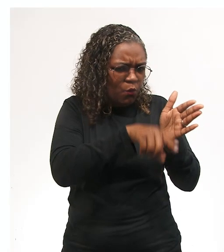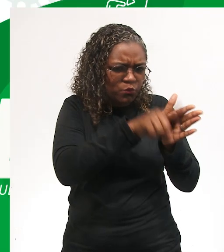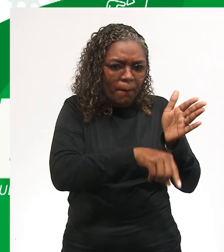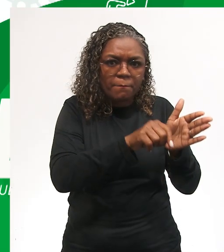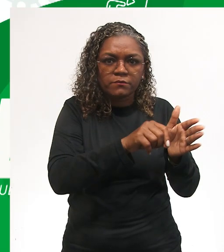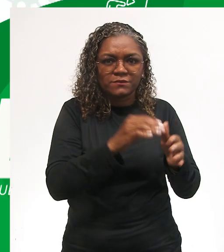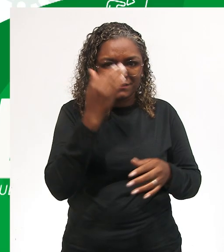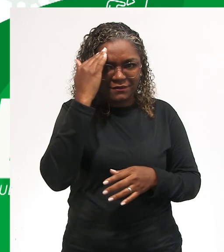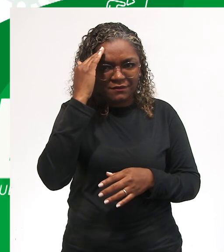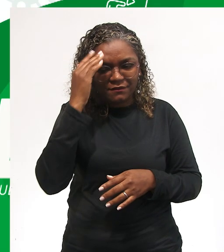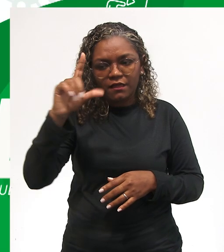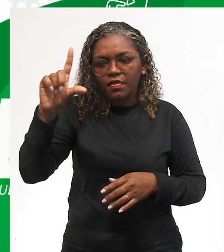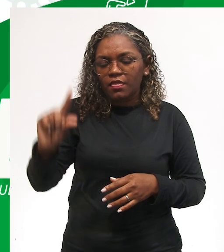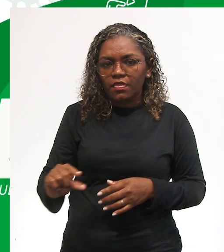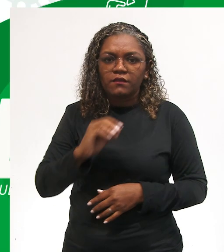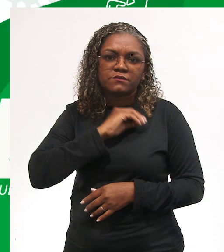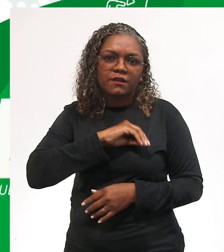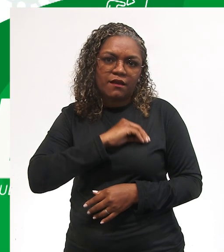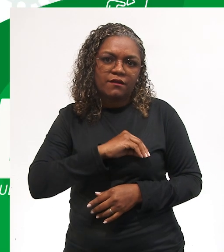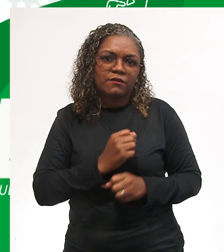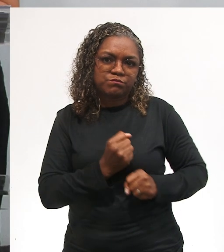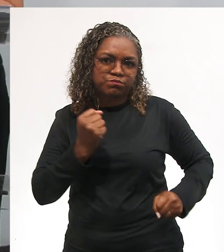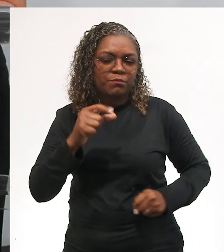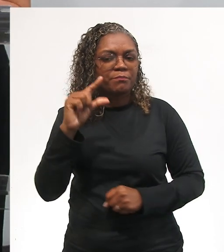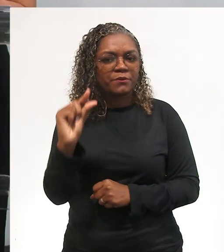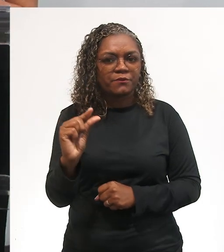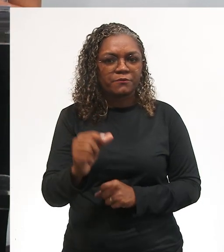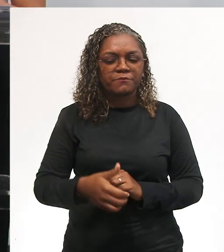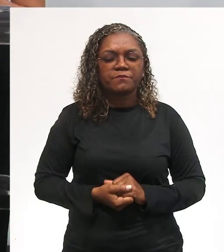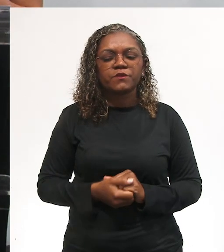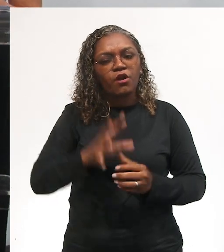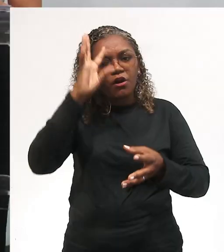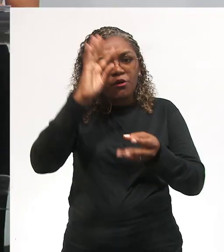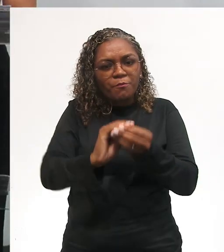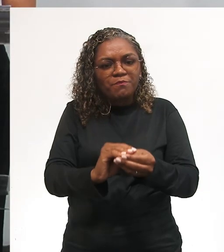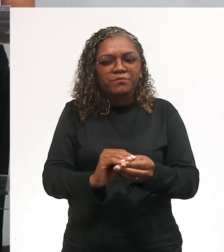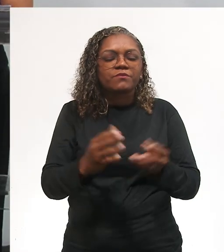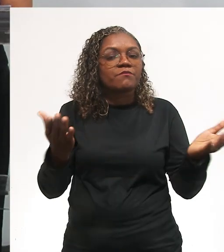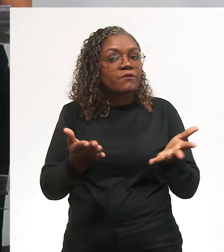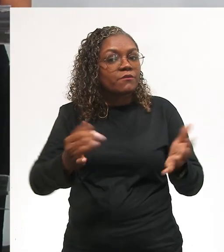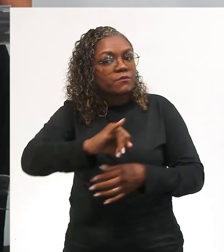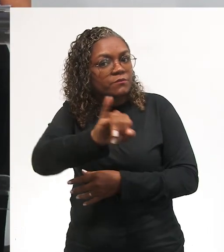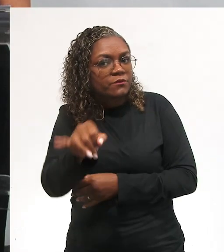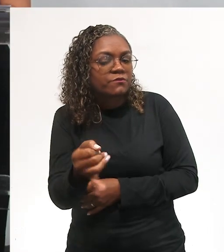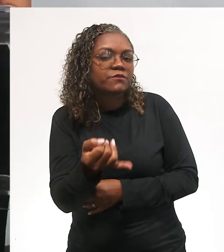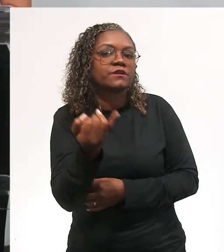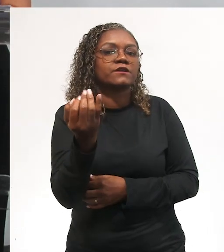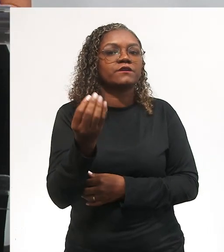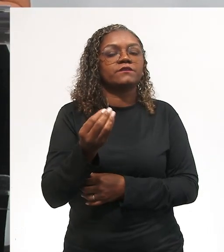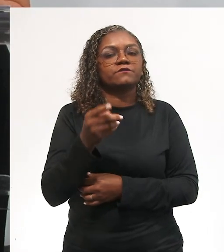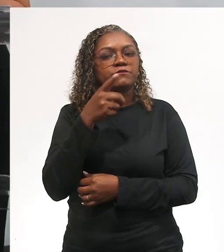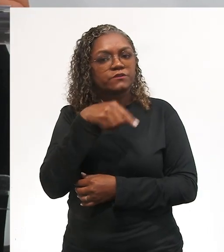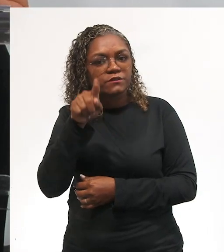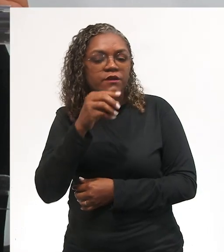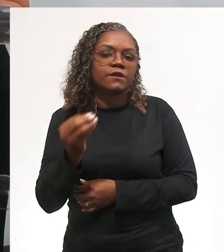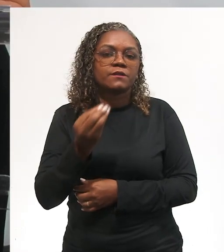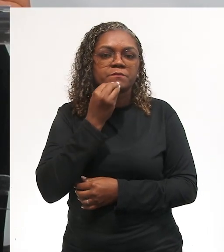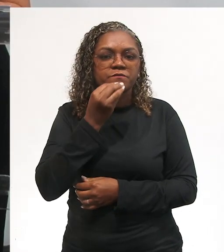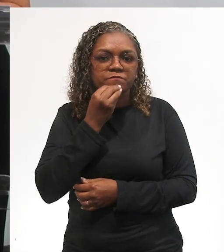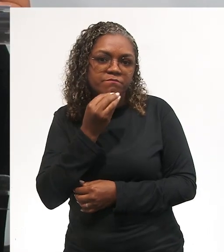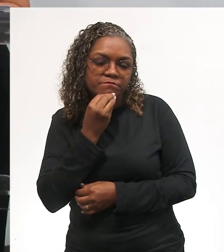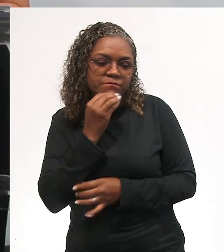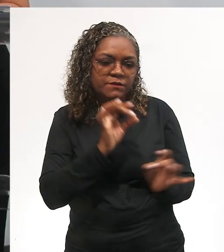questão. Nossa aula por hoje é essa. Eu espero que vocês aproveitem a aula de hoje, porque será muito importante